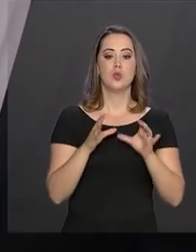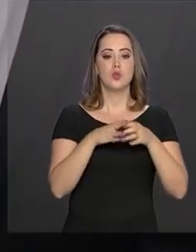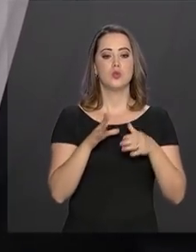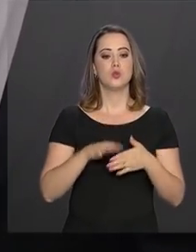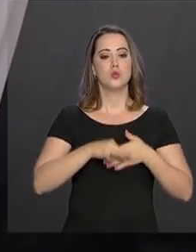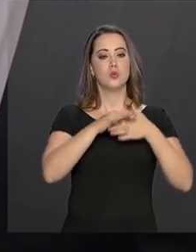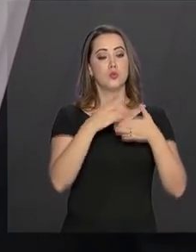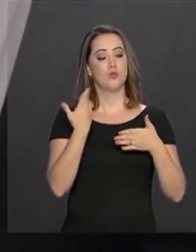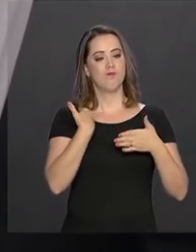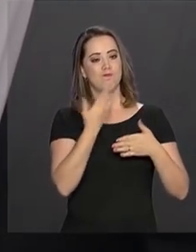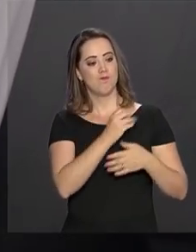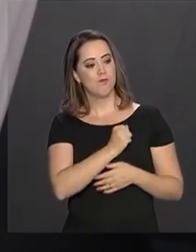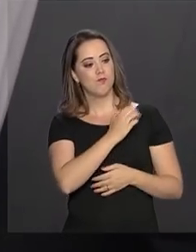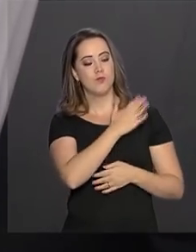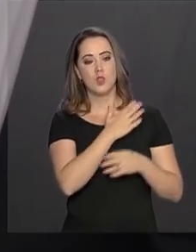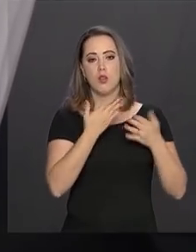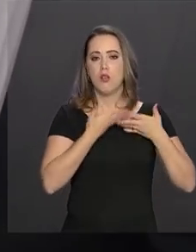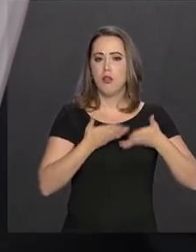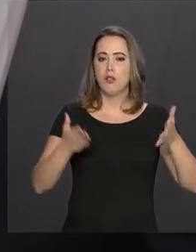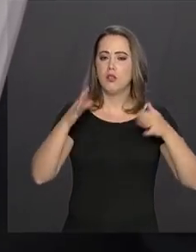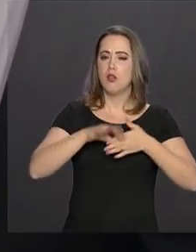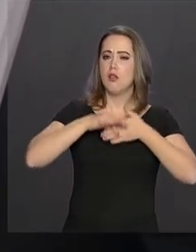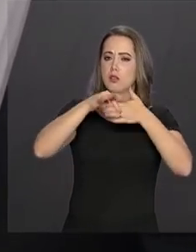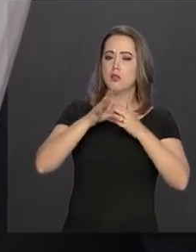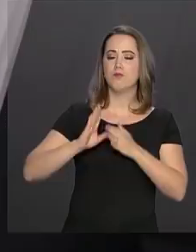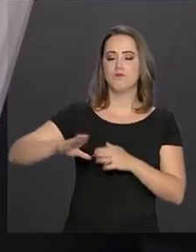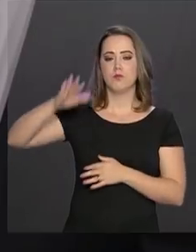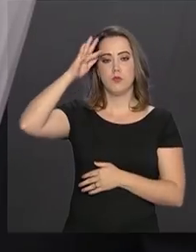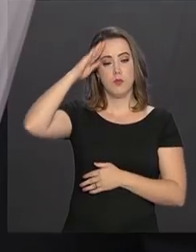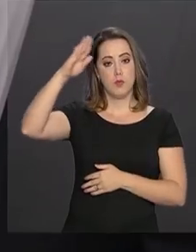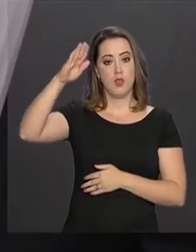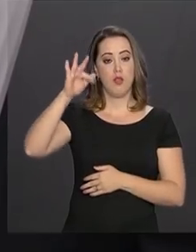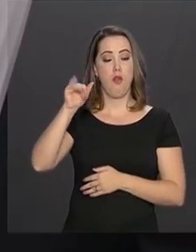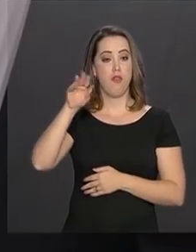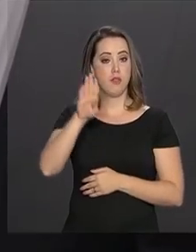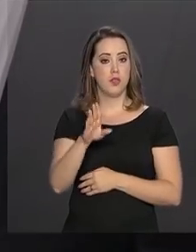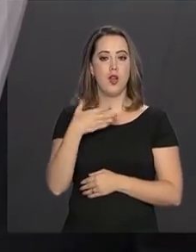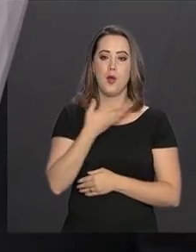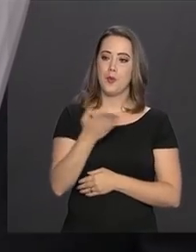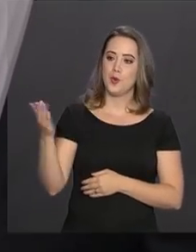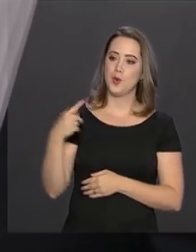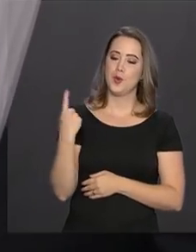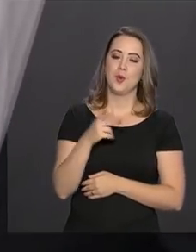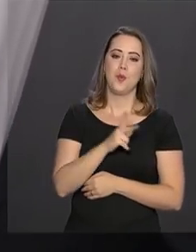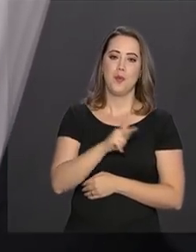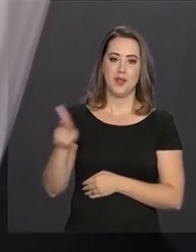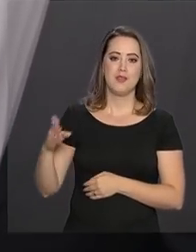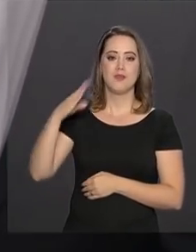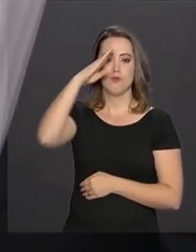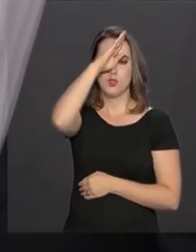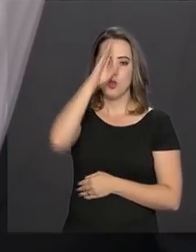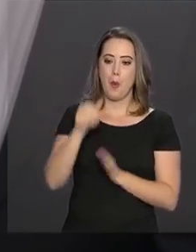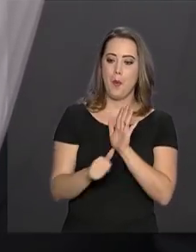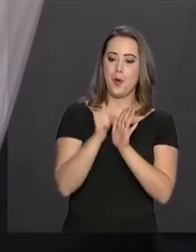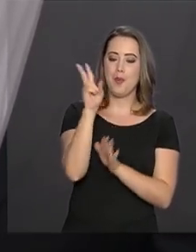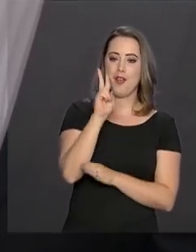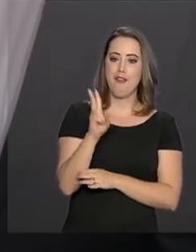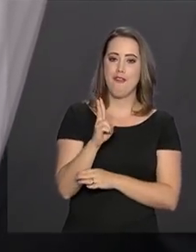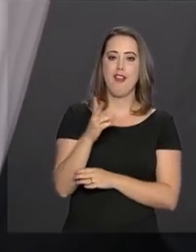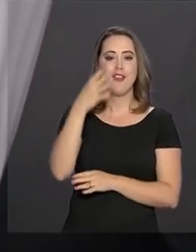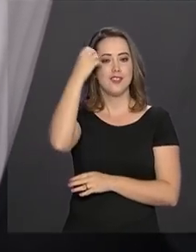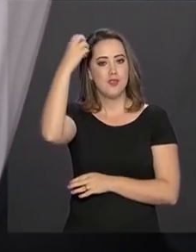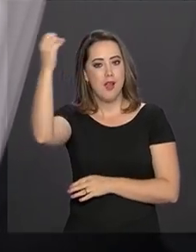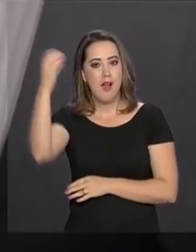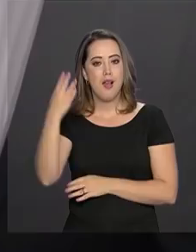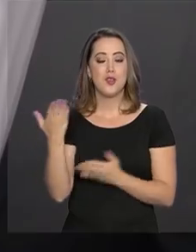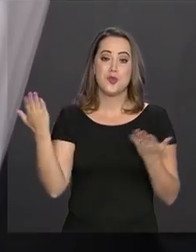Força Aérea, para o comando da Aeronáutica. E, coincidentemente, o nosso presidente faz o seu primeiro embarque na aeronave presidencial, no dia de